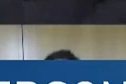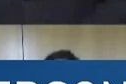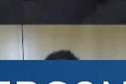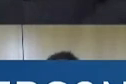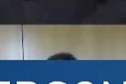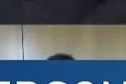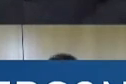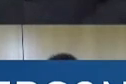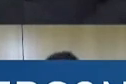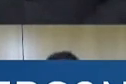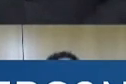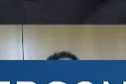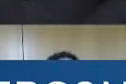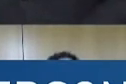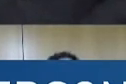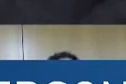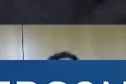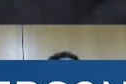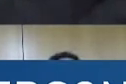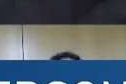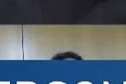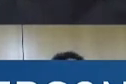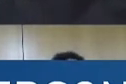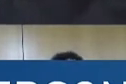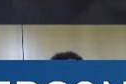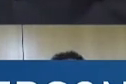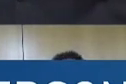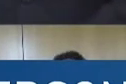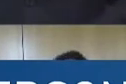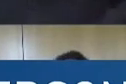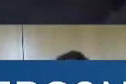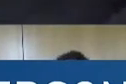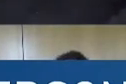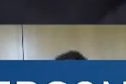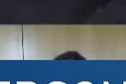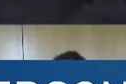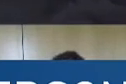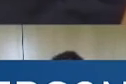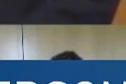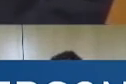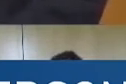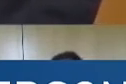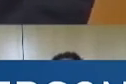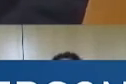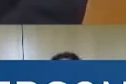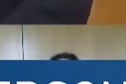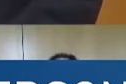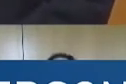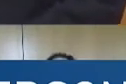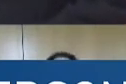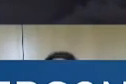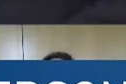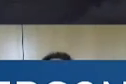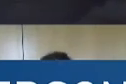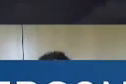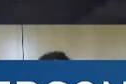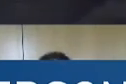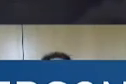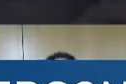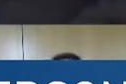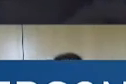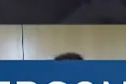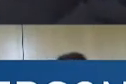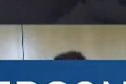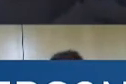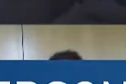operação. Jonathan Ferreira, Rádio Itatiaia. Obrigado. Bom dia, ministro. Uma dúvida sobre essa nova